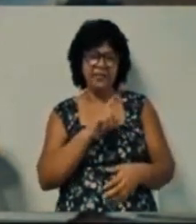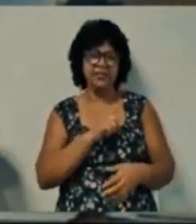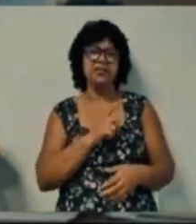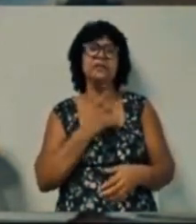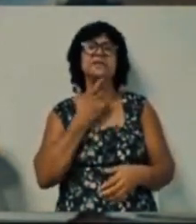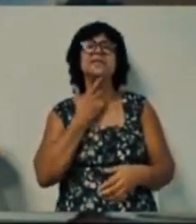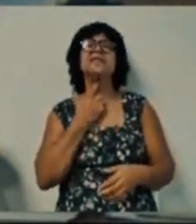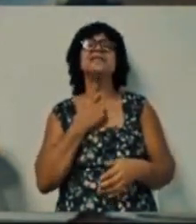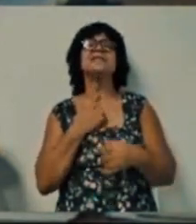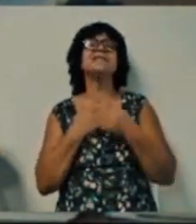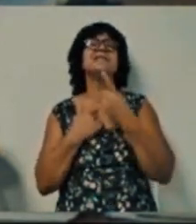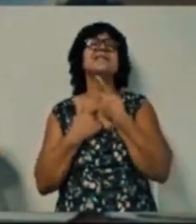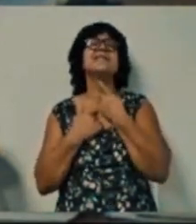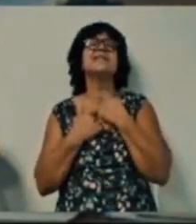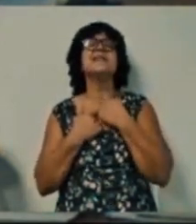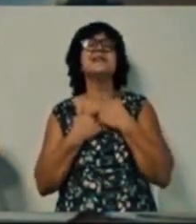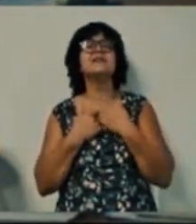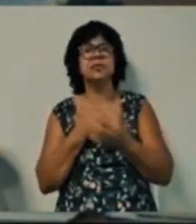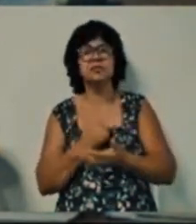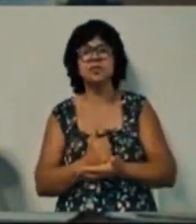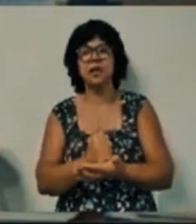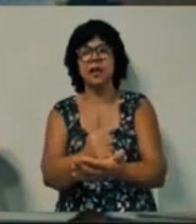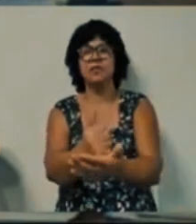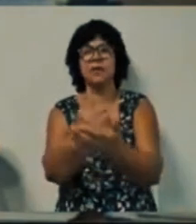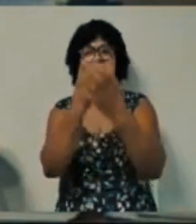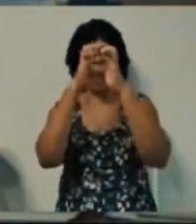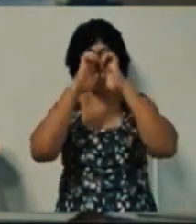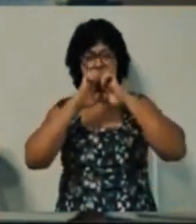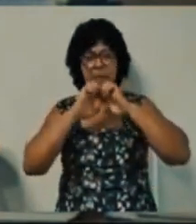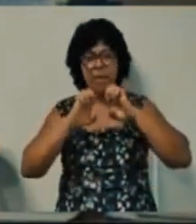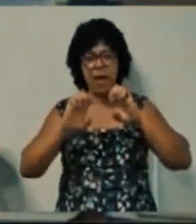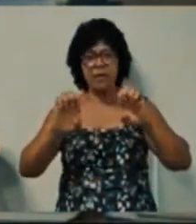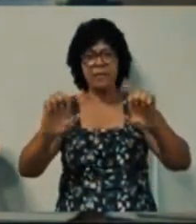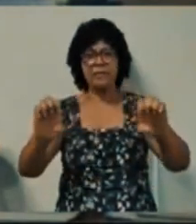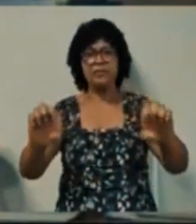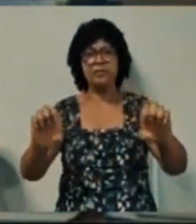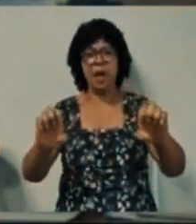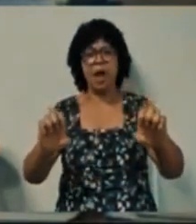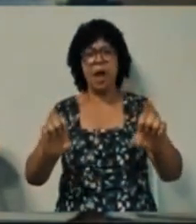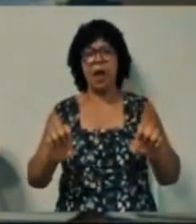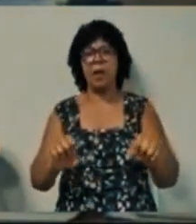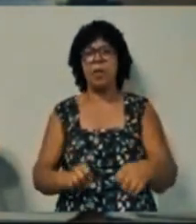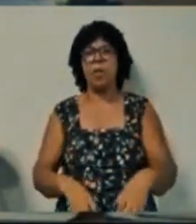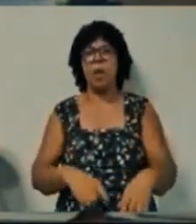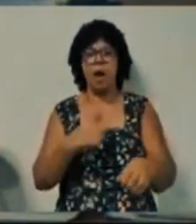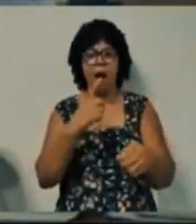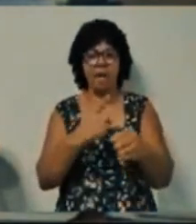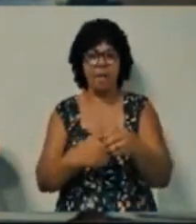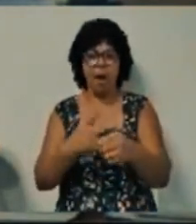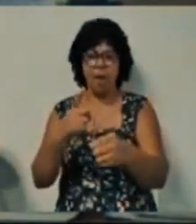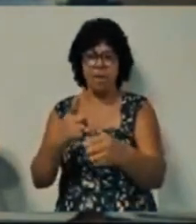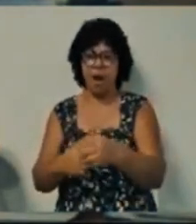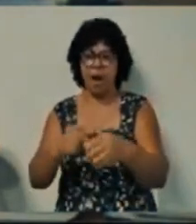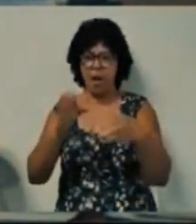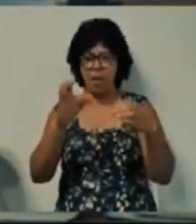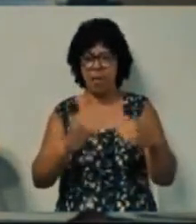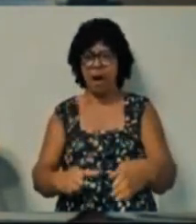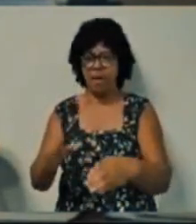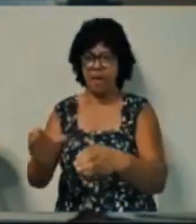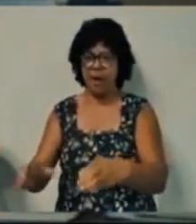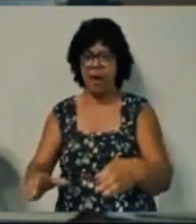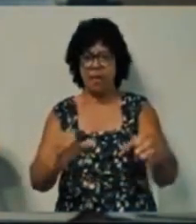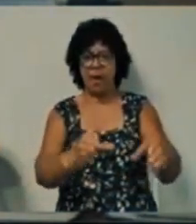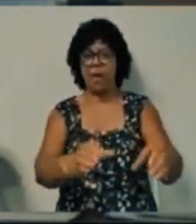a mensagem do evangelho não somente a uma cidade, não somente a uma aldeia,